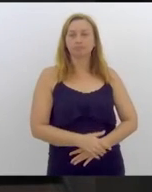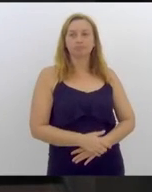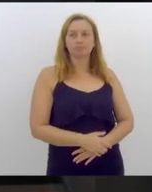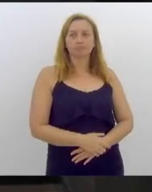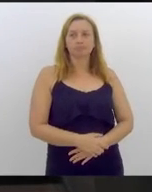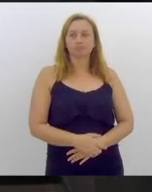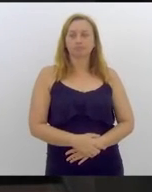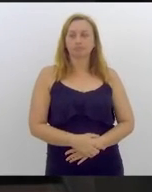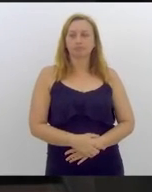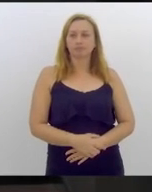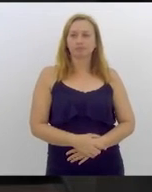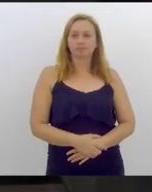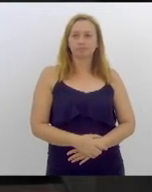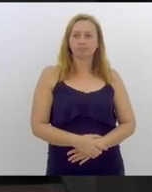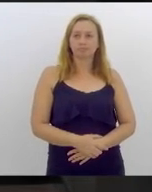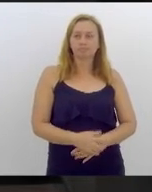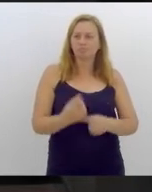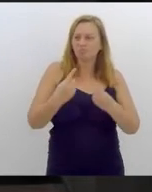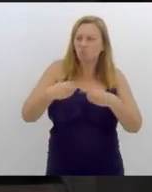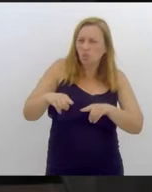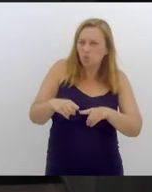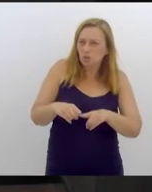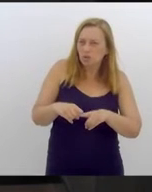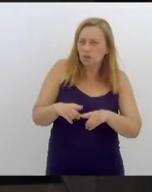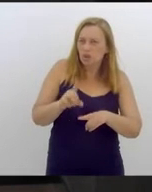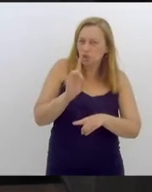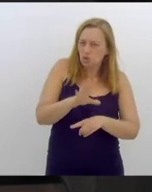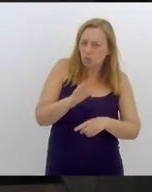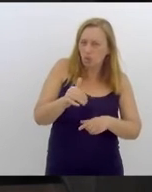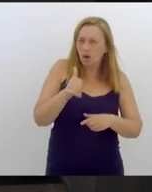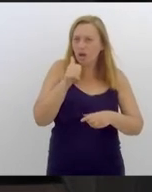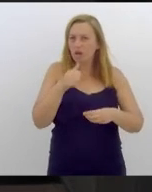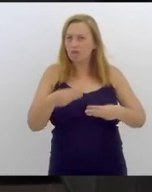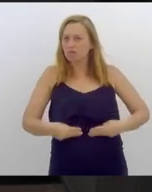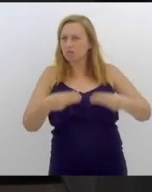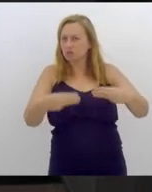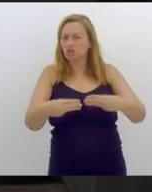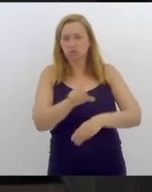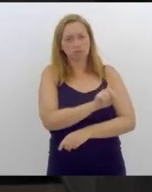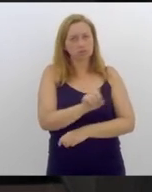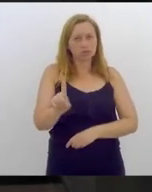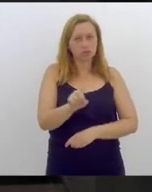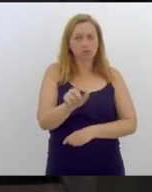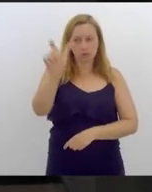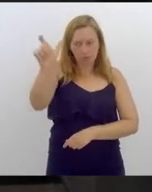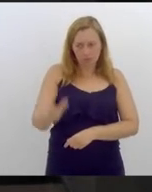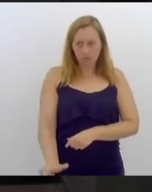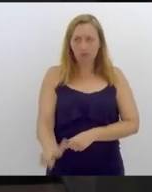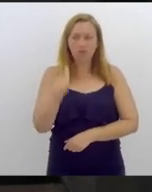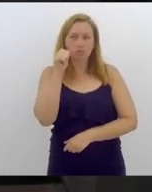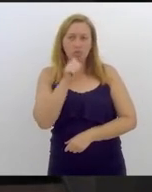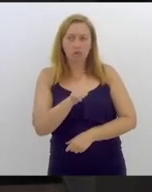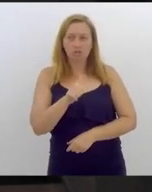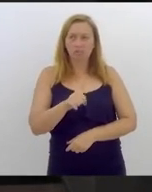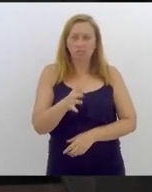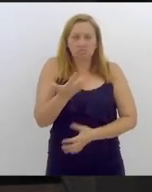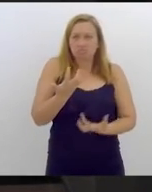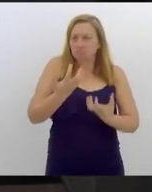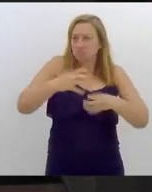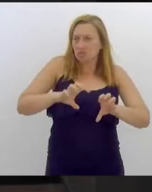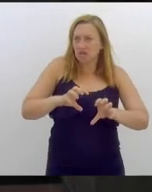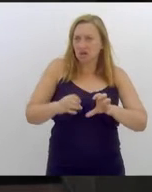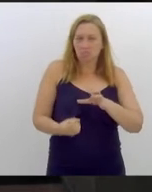o ataque não foi só a ministra foi a figura da mulher eu não quero aqui